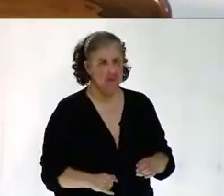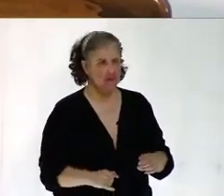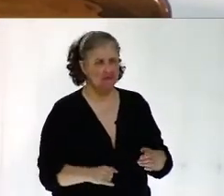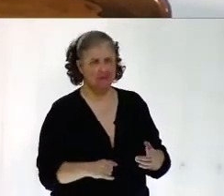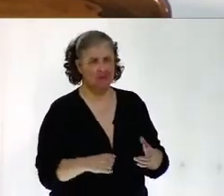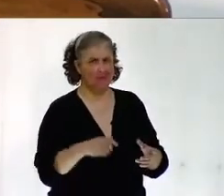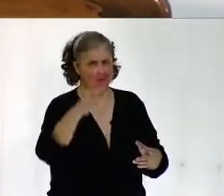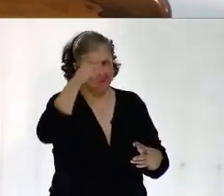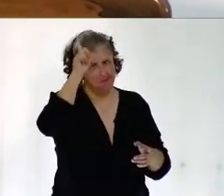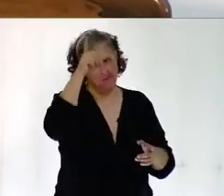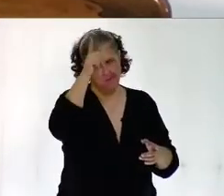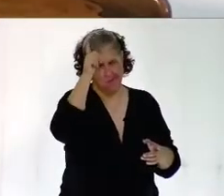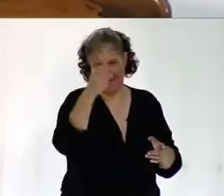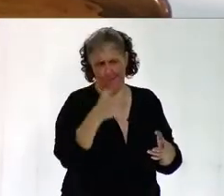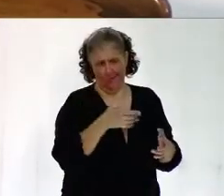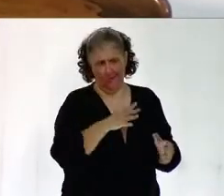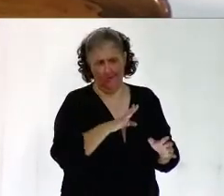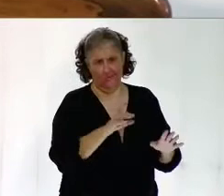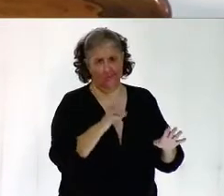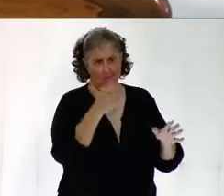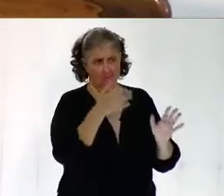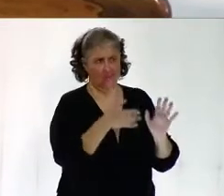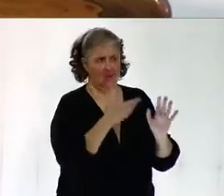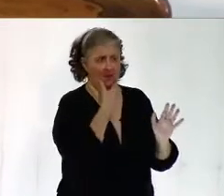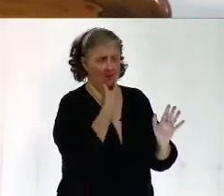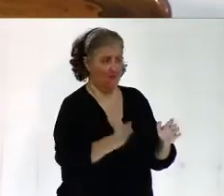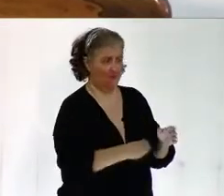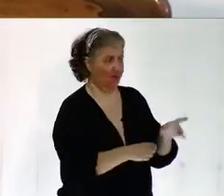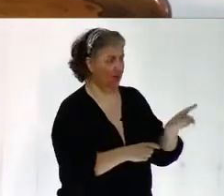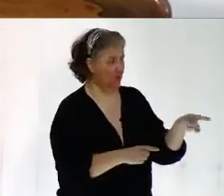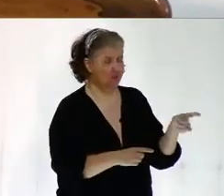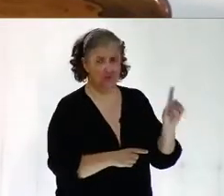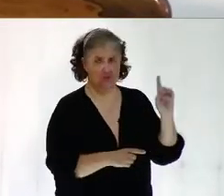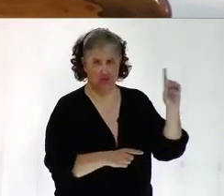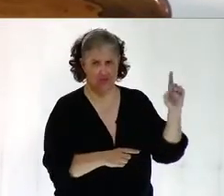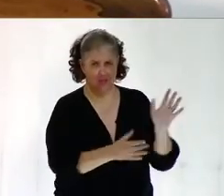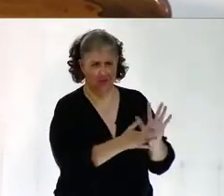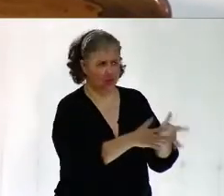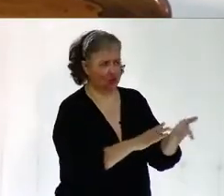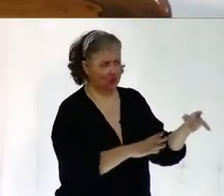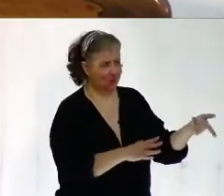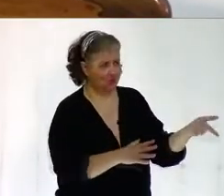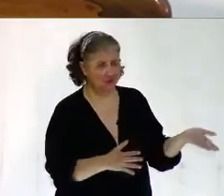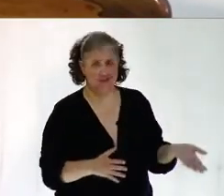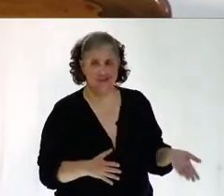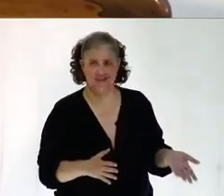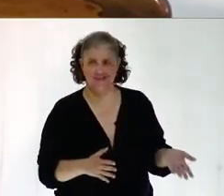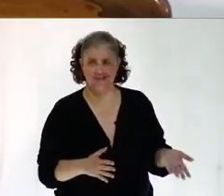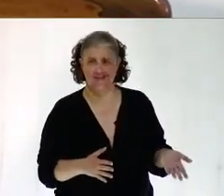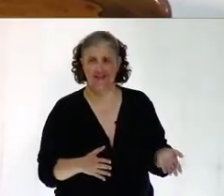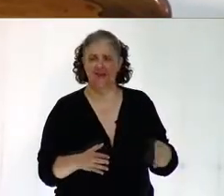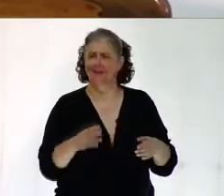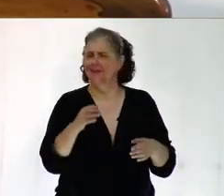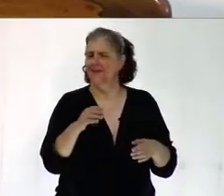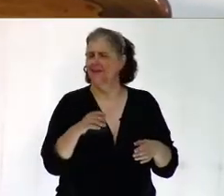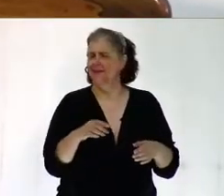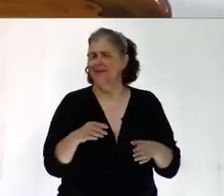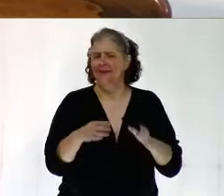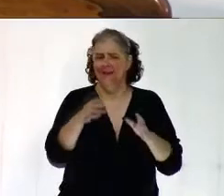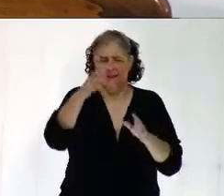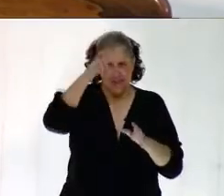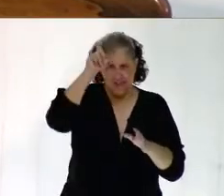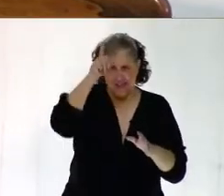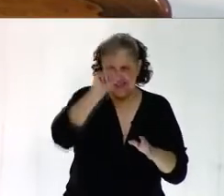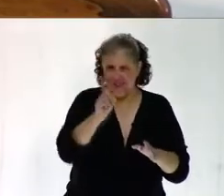diante do filho de deus não teria sido o diabo apresentado ao futuro filho de